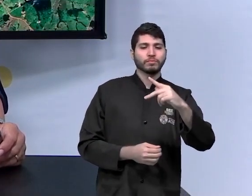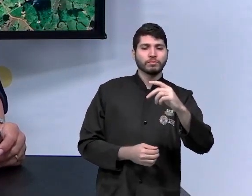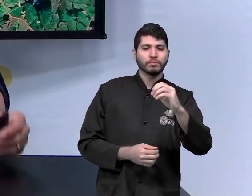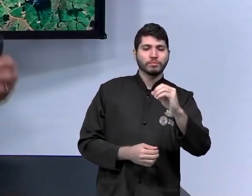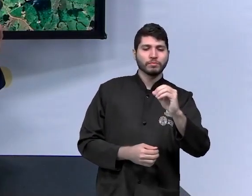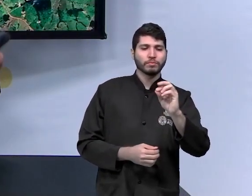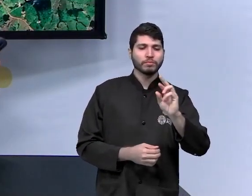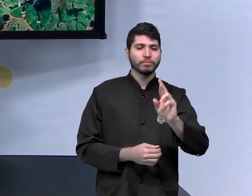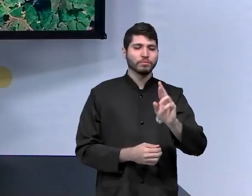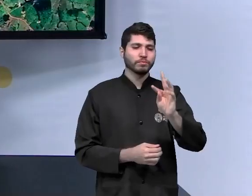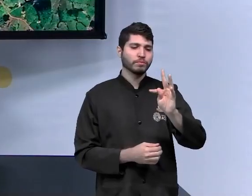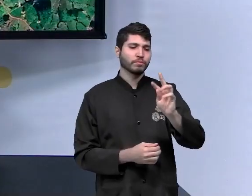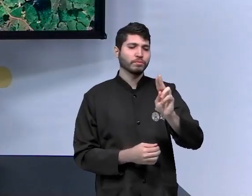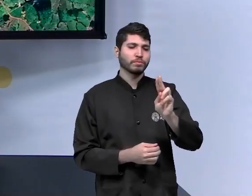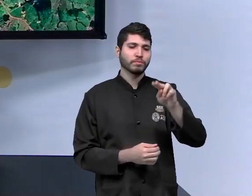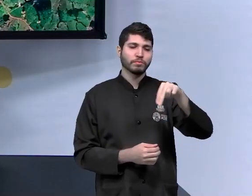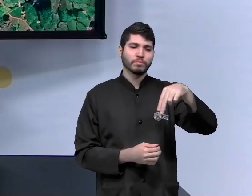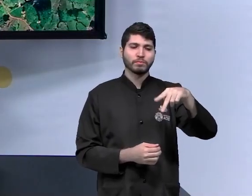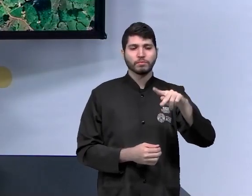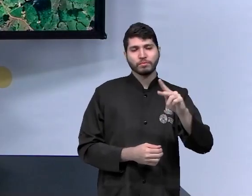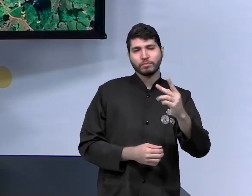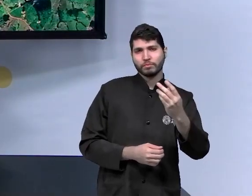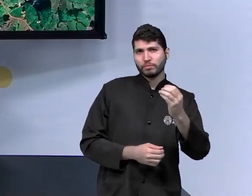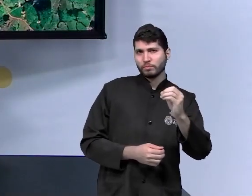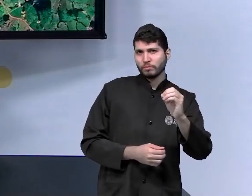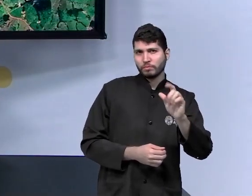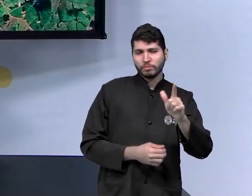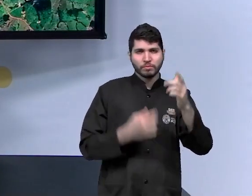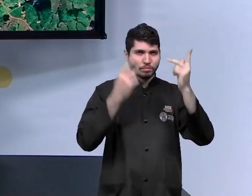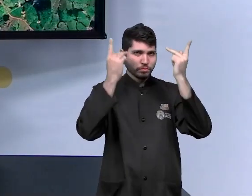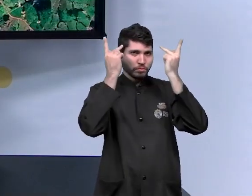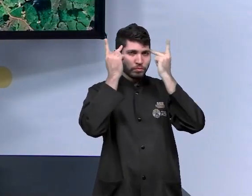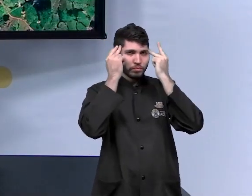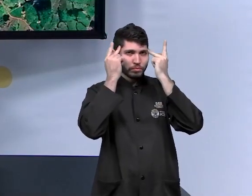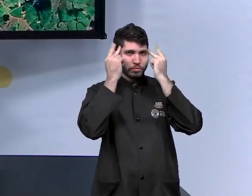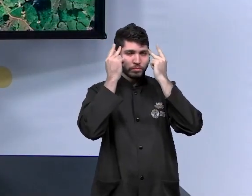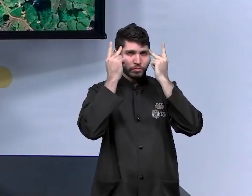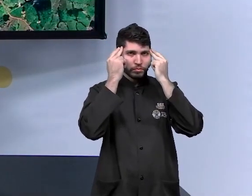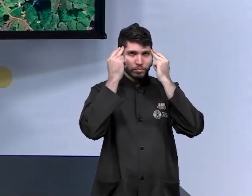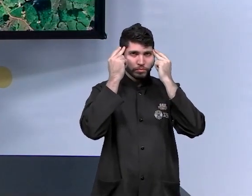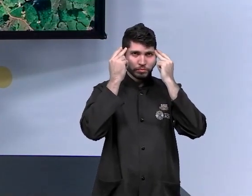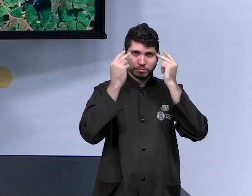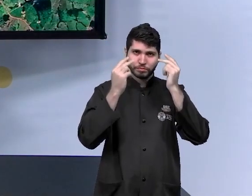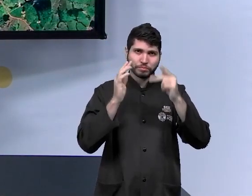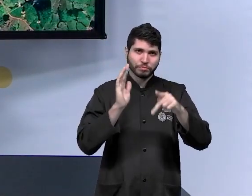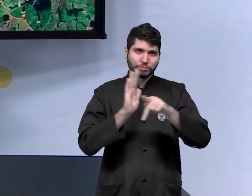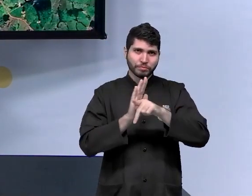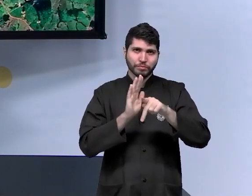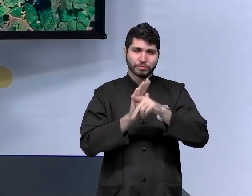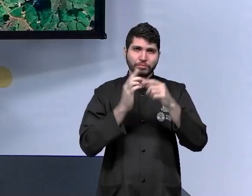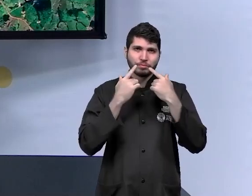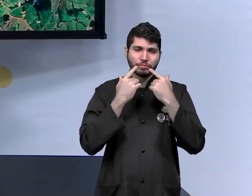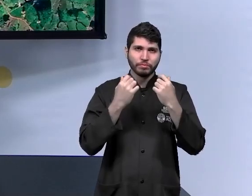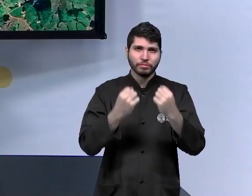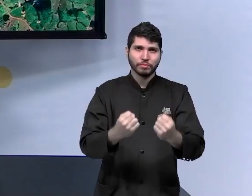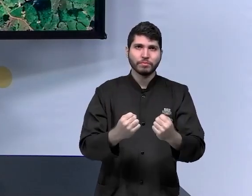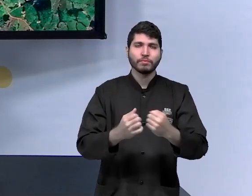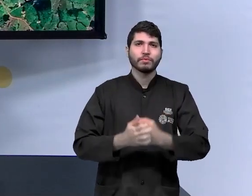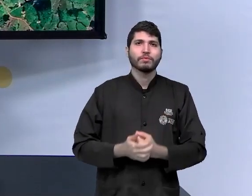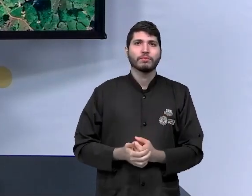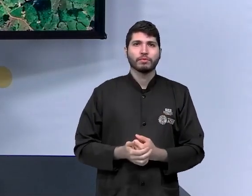ocorre na língua, nessa comunicação entre as línguas. Ou seja, eu tenho o português em